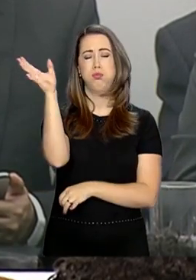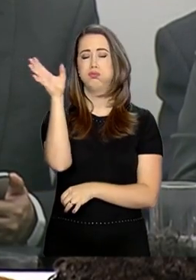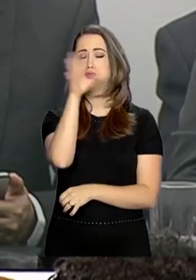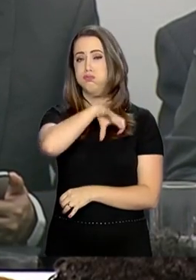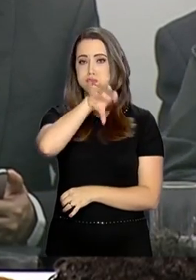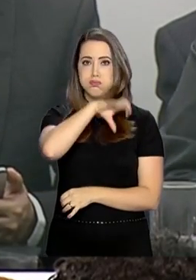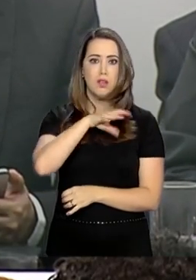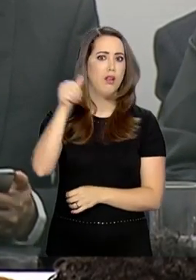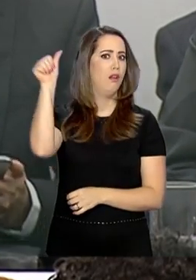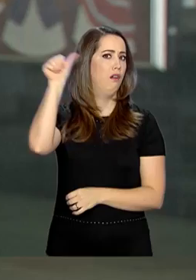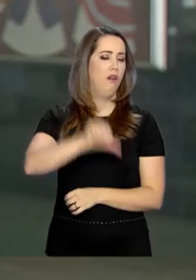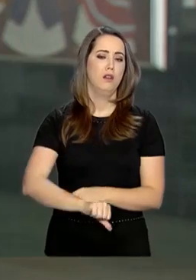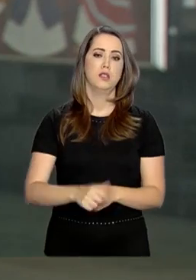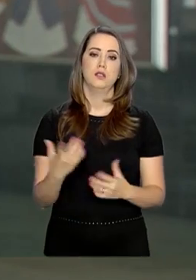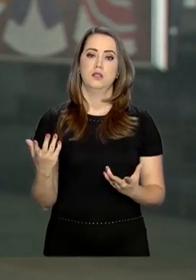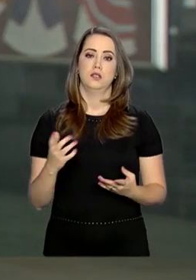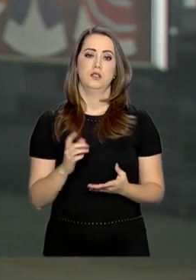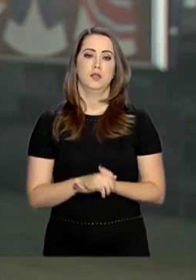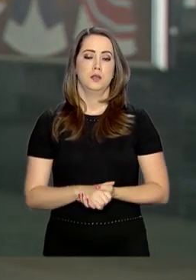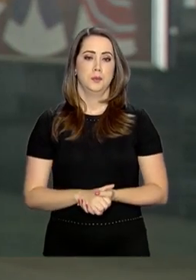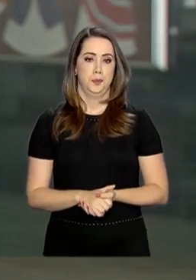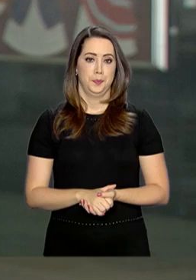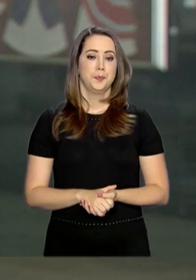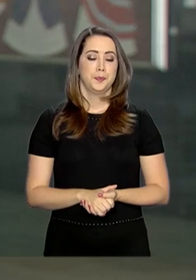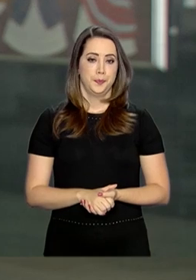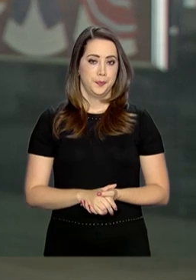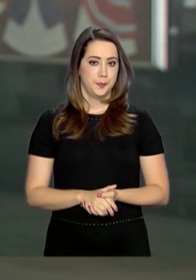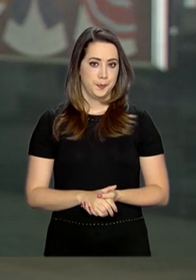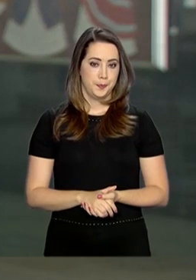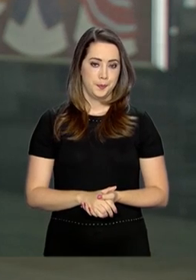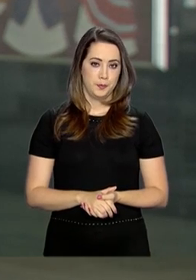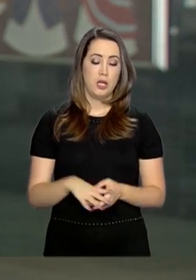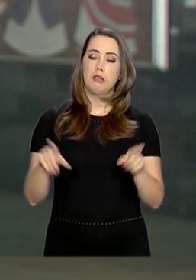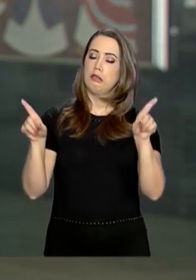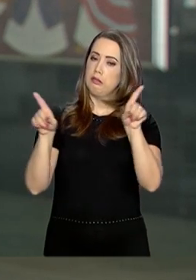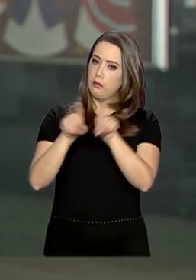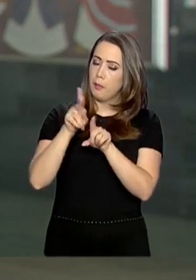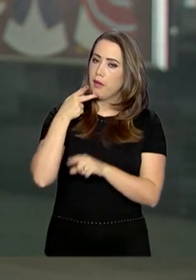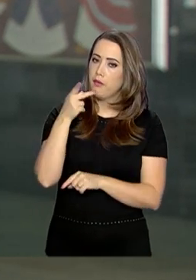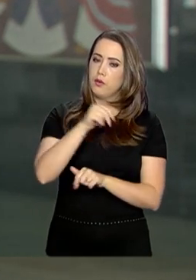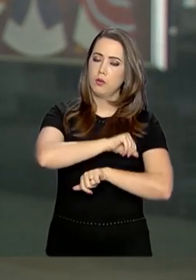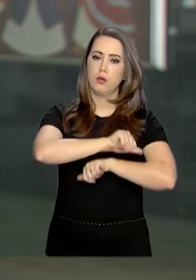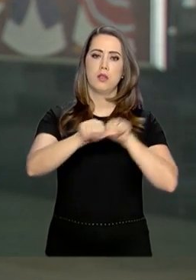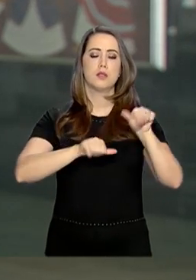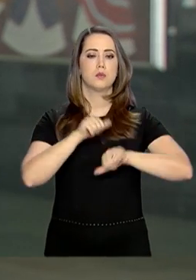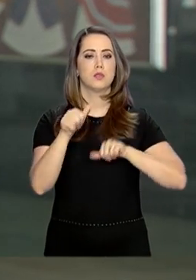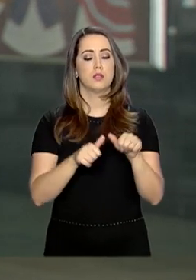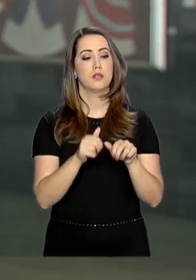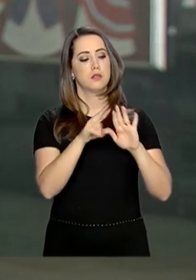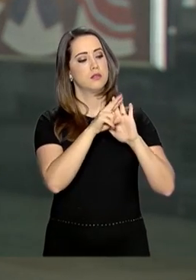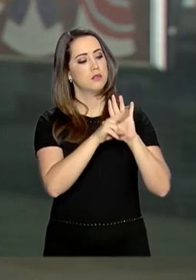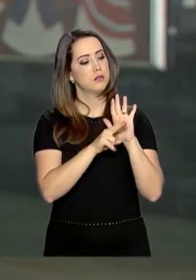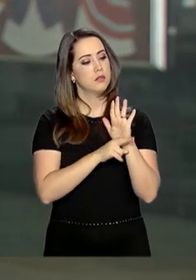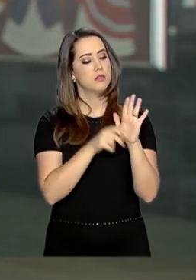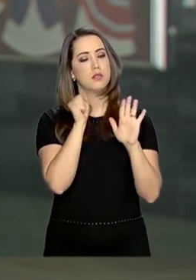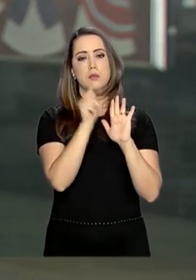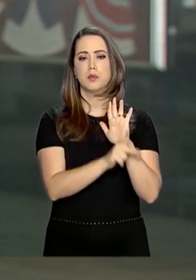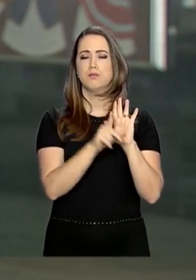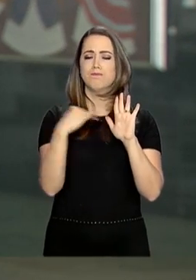sistema perverso. Paulo Guedes disse ainda que as mudanças nas regras para se aposentar